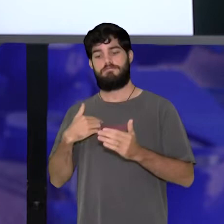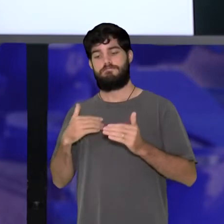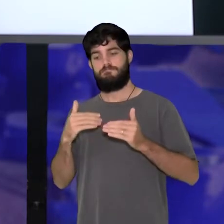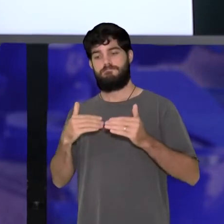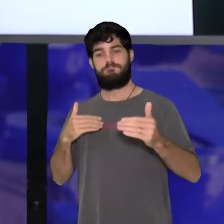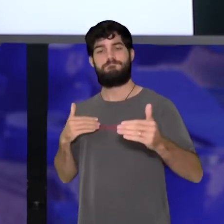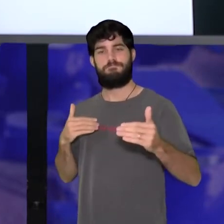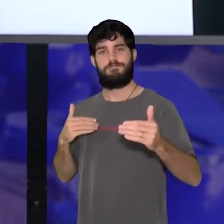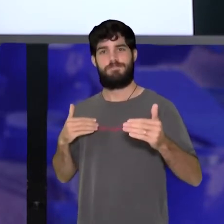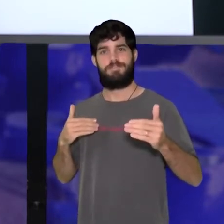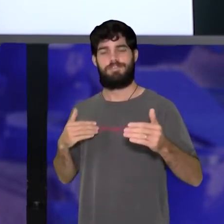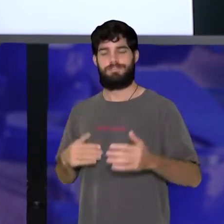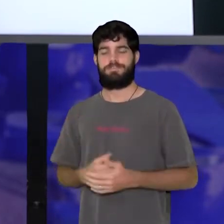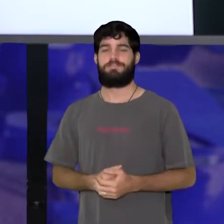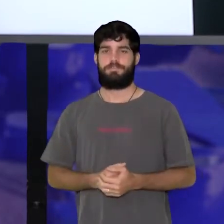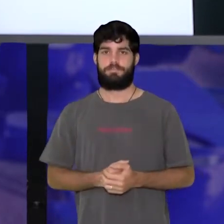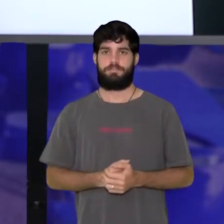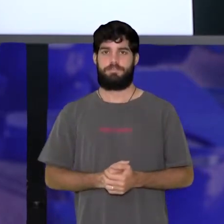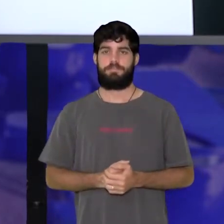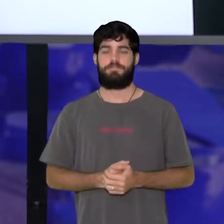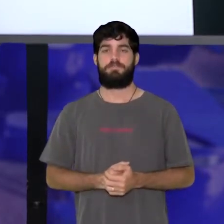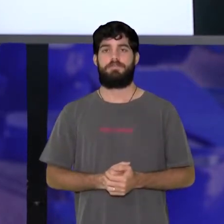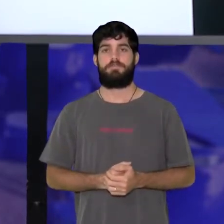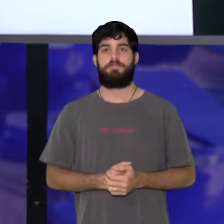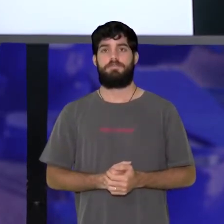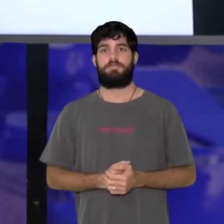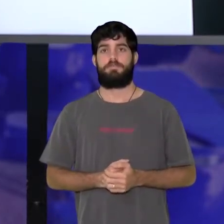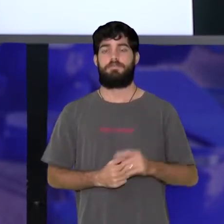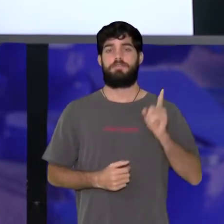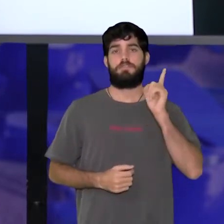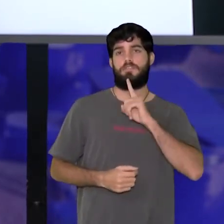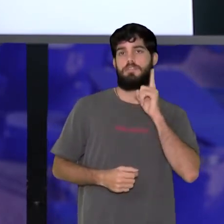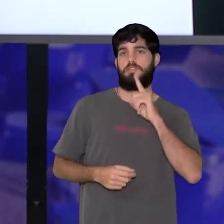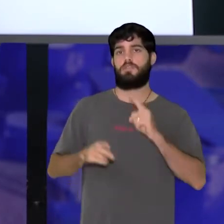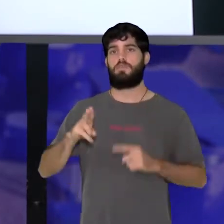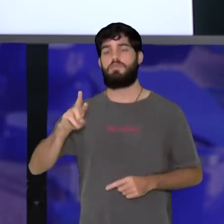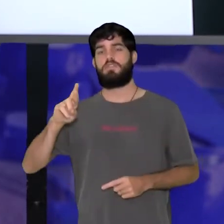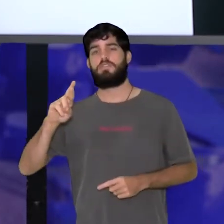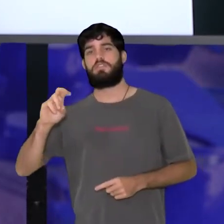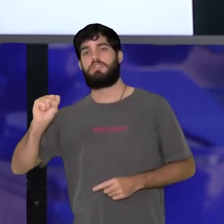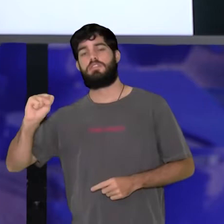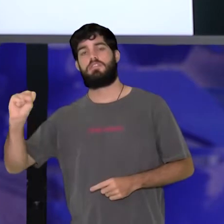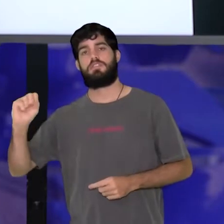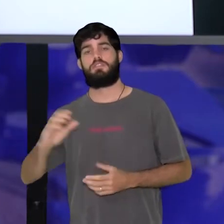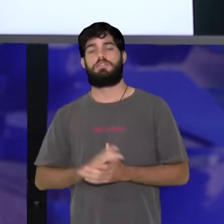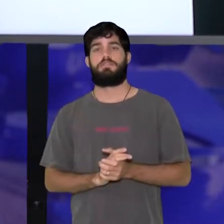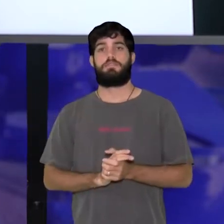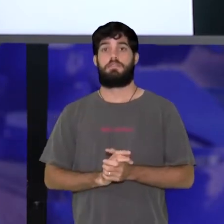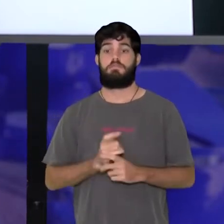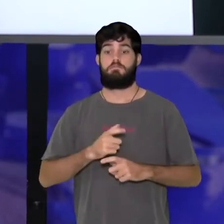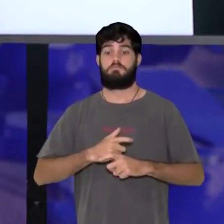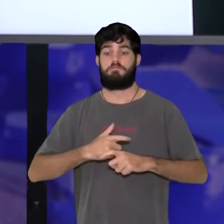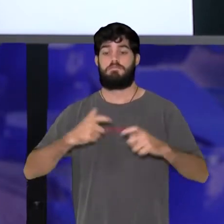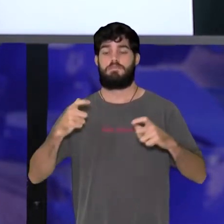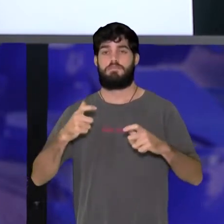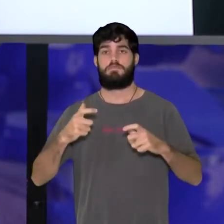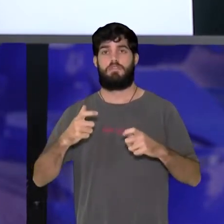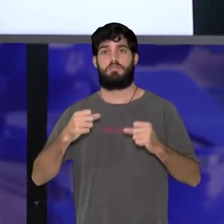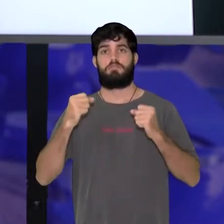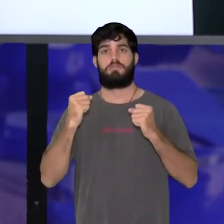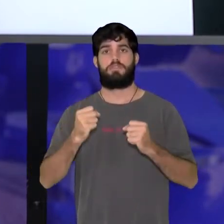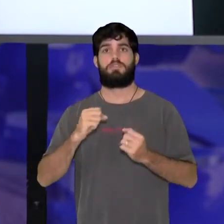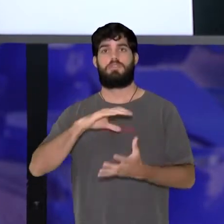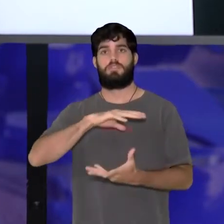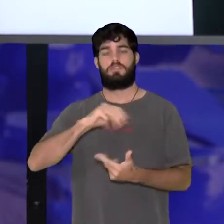do maior rival, né? Estados Unidos e a União Soviética são as duas maiores potências do